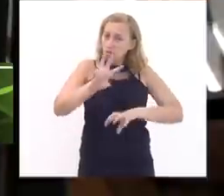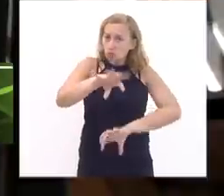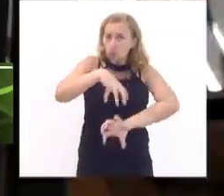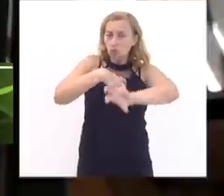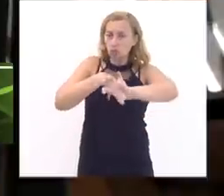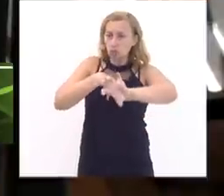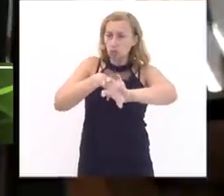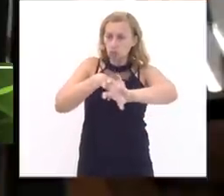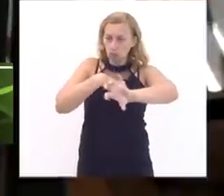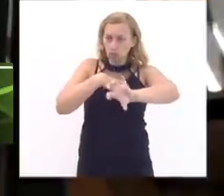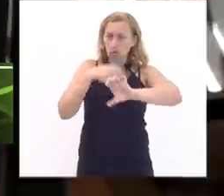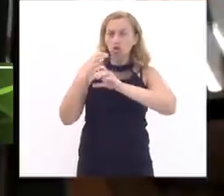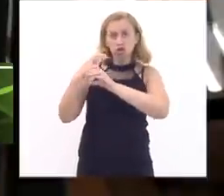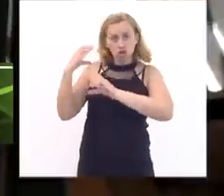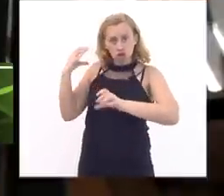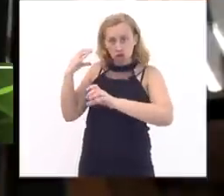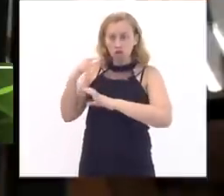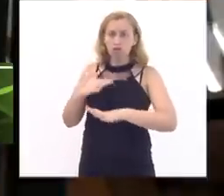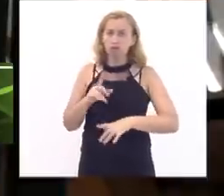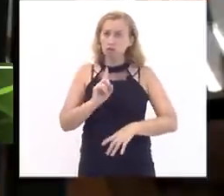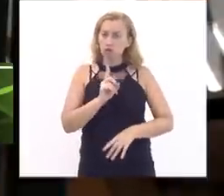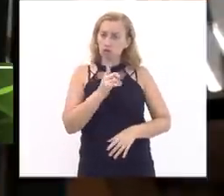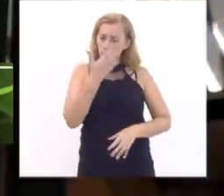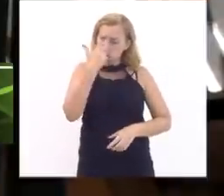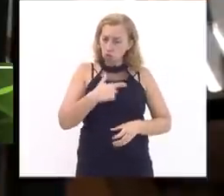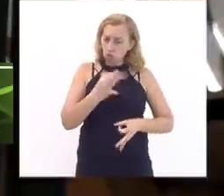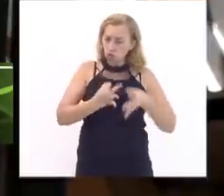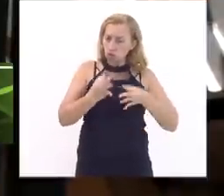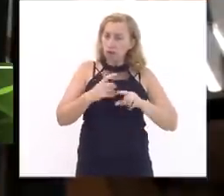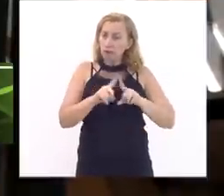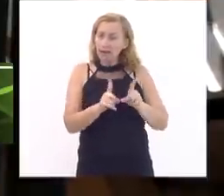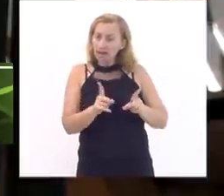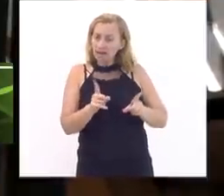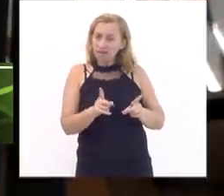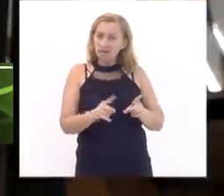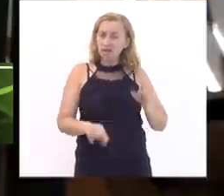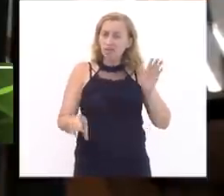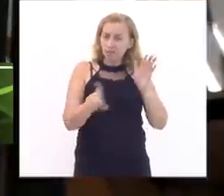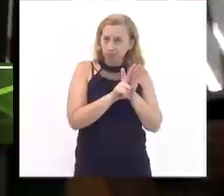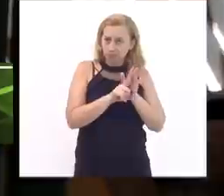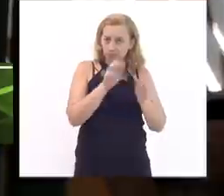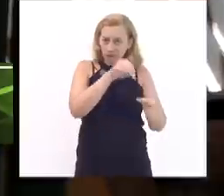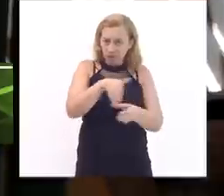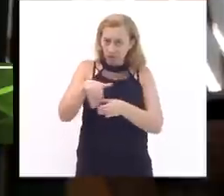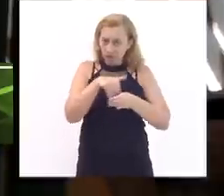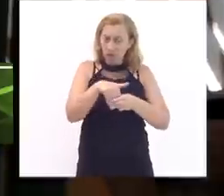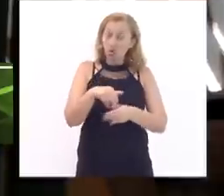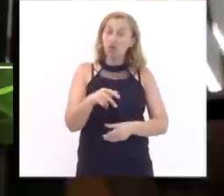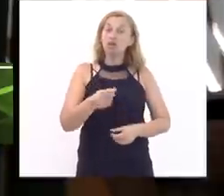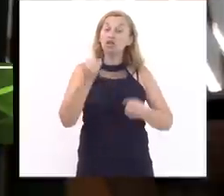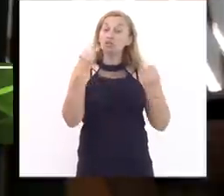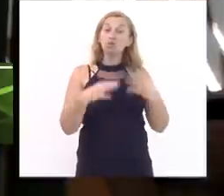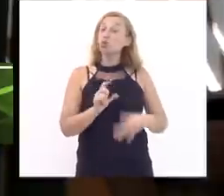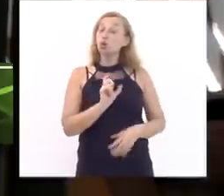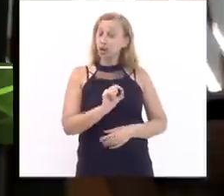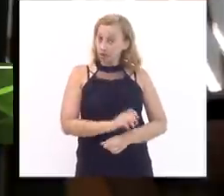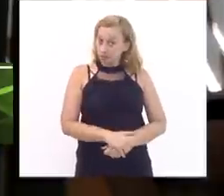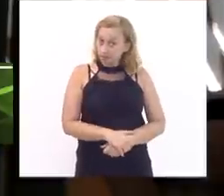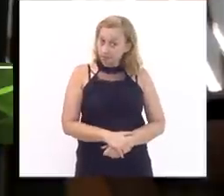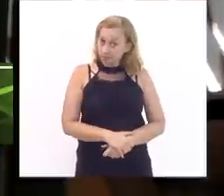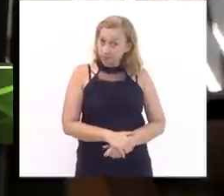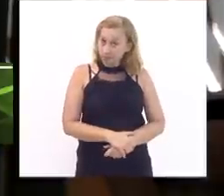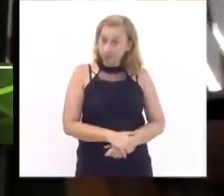de engenheiro, não sou jurista. A legislação eleitoral diz que